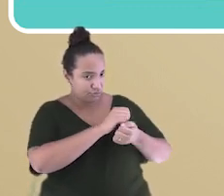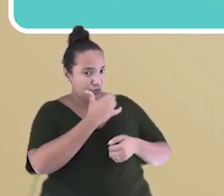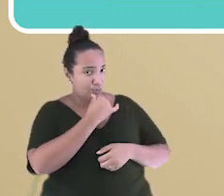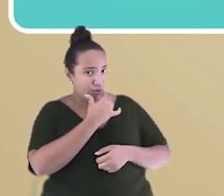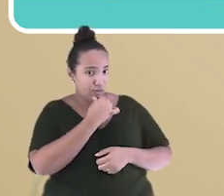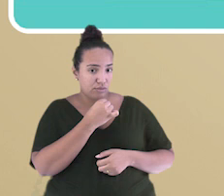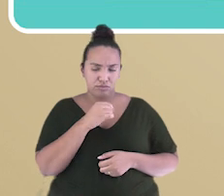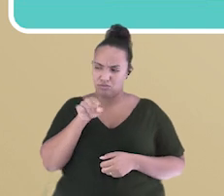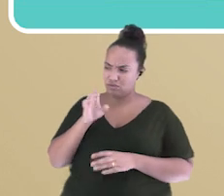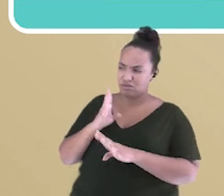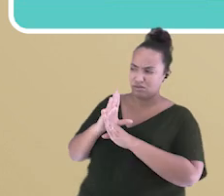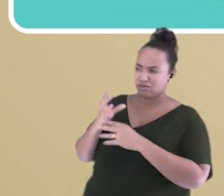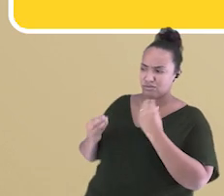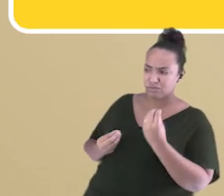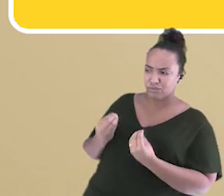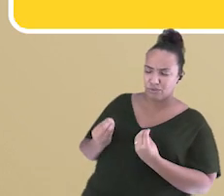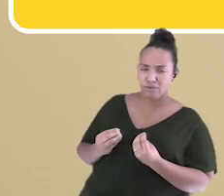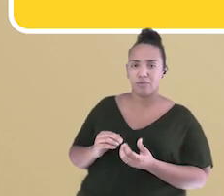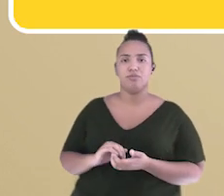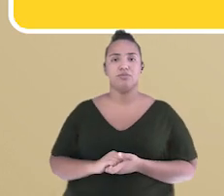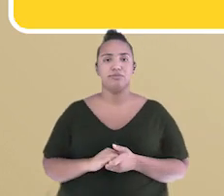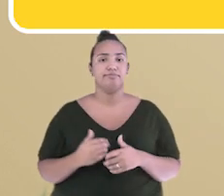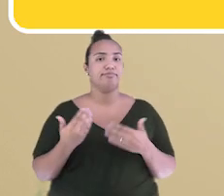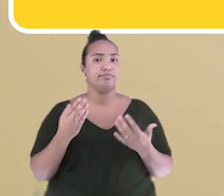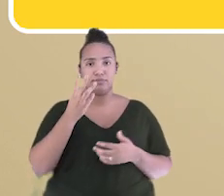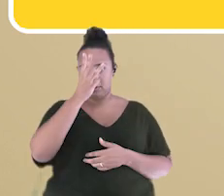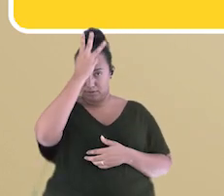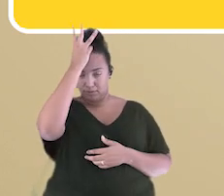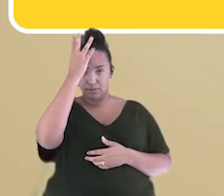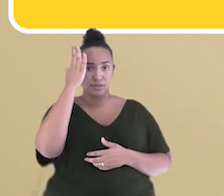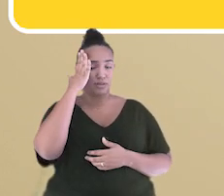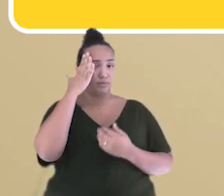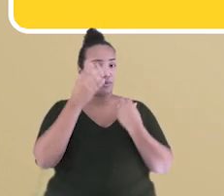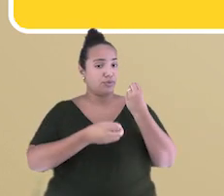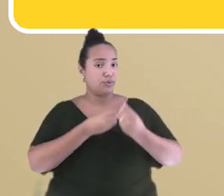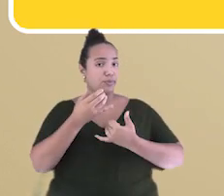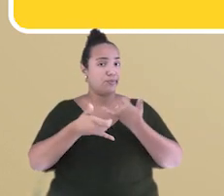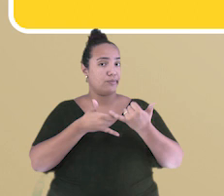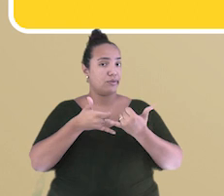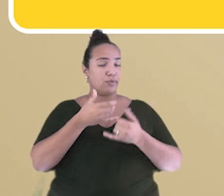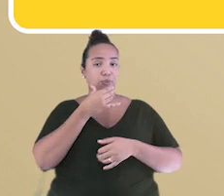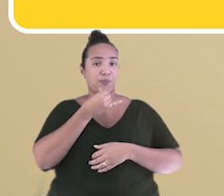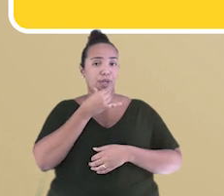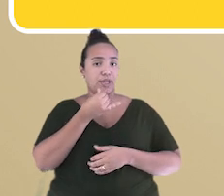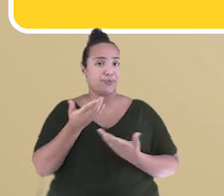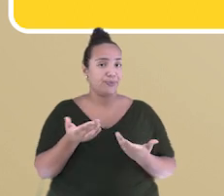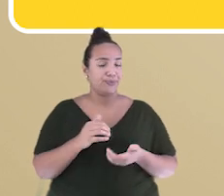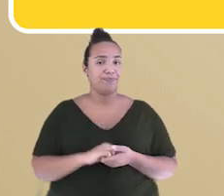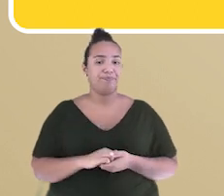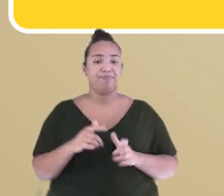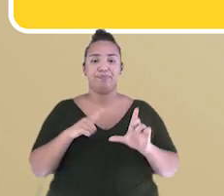pergunta: como que você descobriu? Por qual motivo Cebolinha soube que a Magali havia brincado com